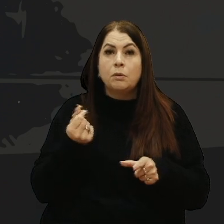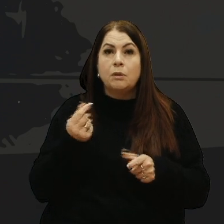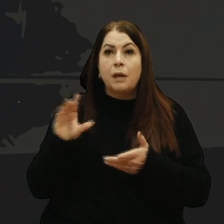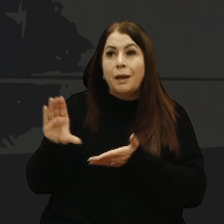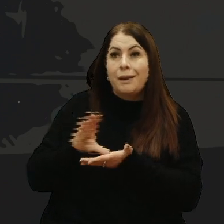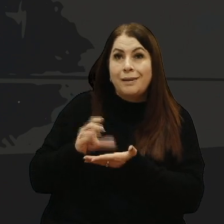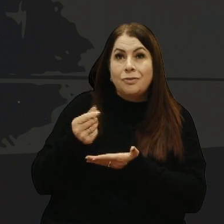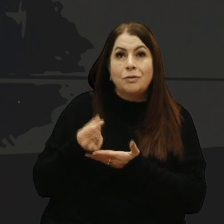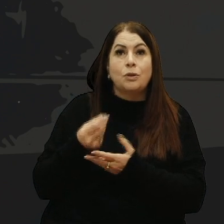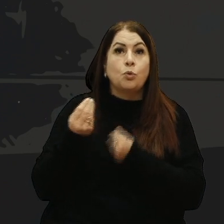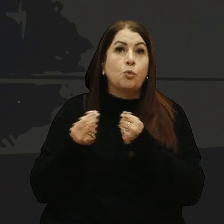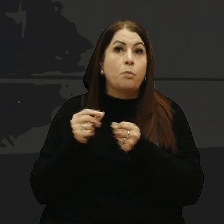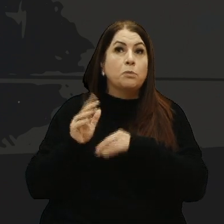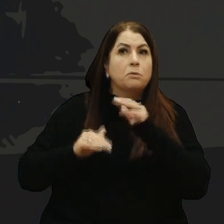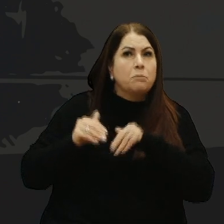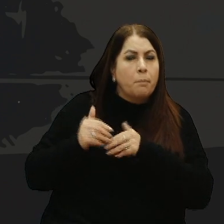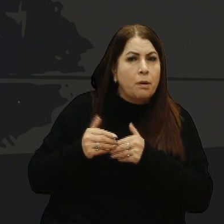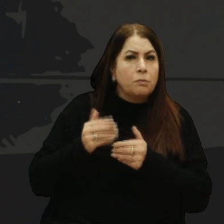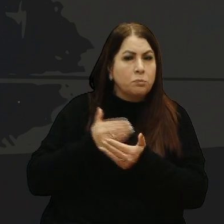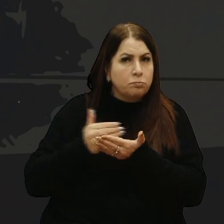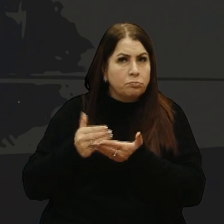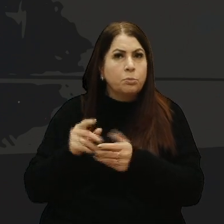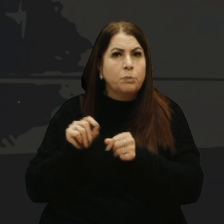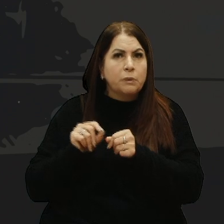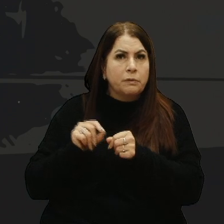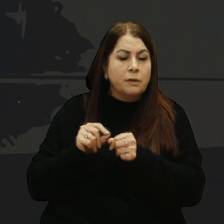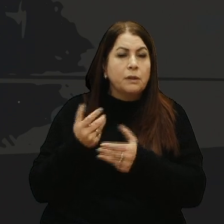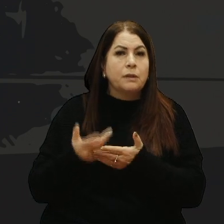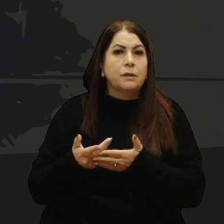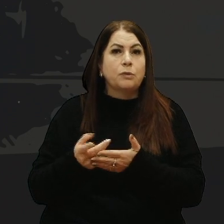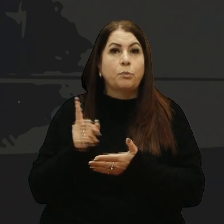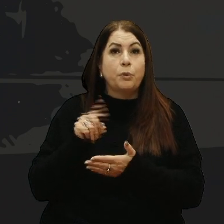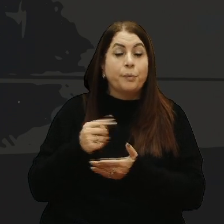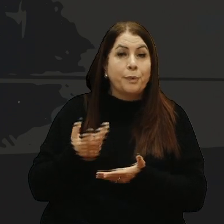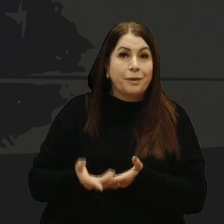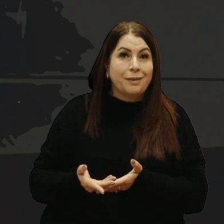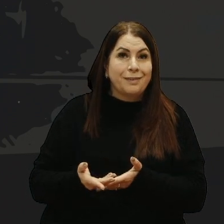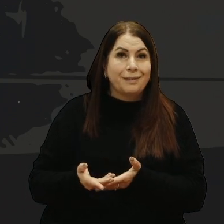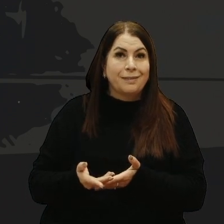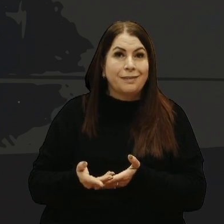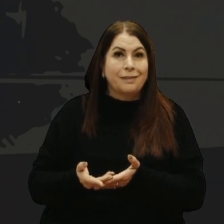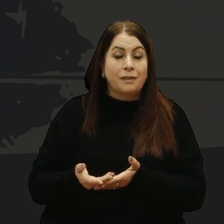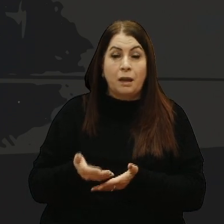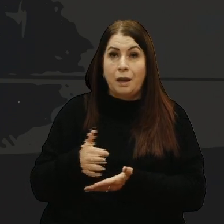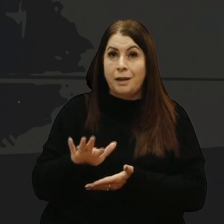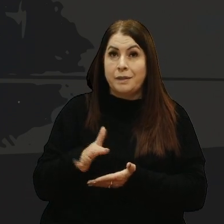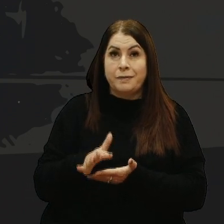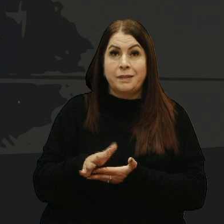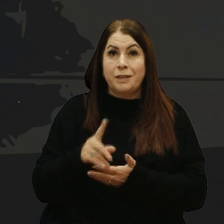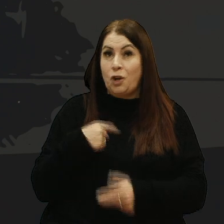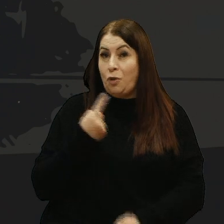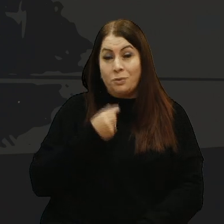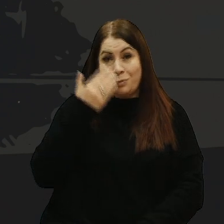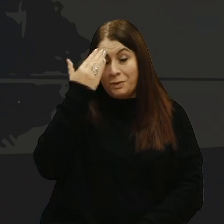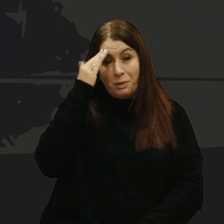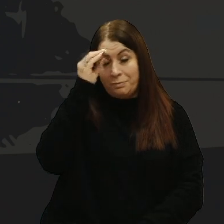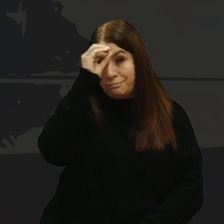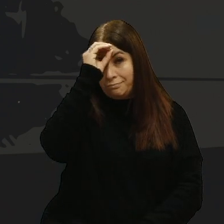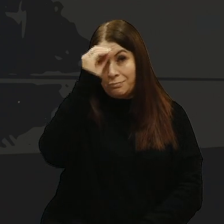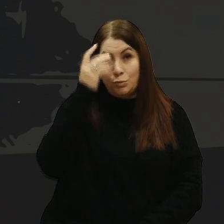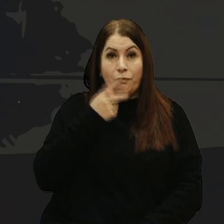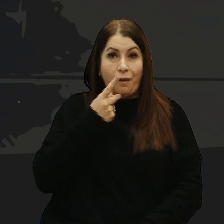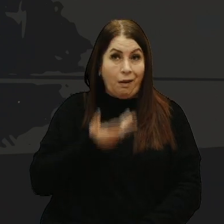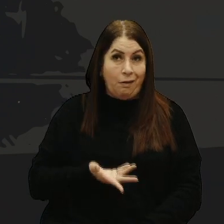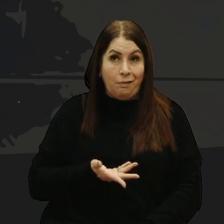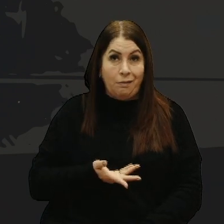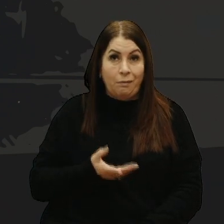emenda, como está a execução, como que é feito, como que não é. Às vezes, até nós não sabemos o que dizer,